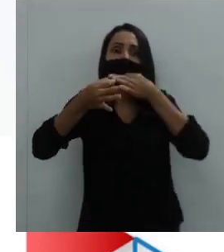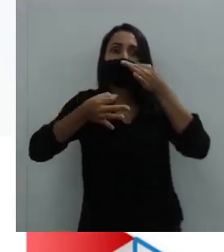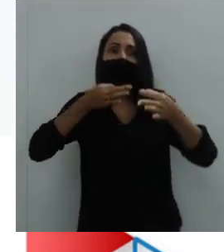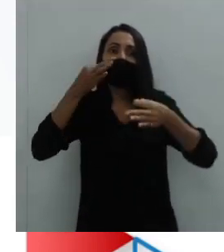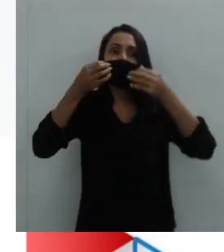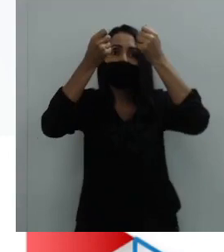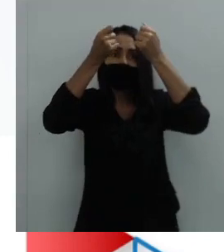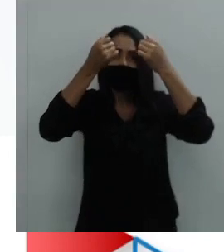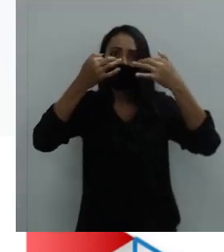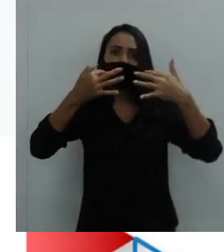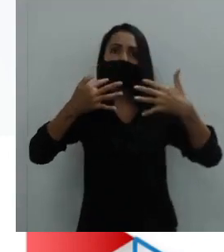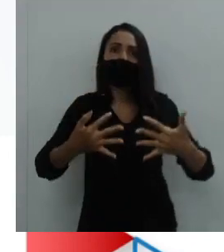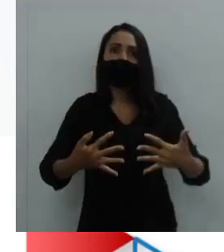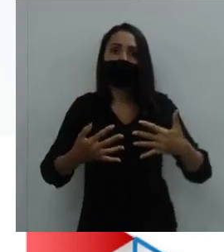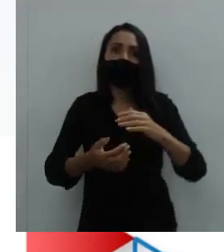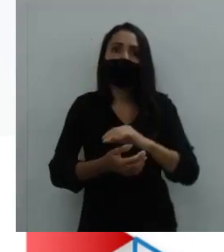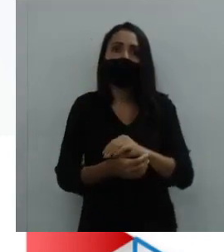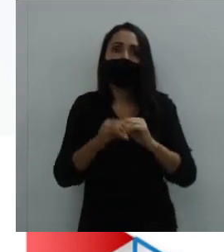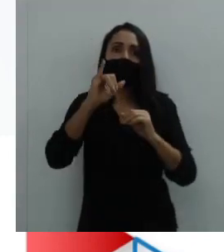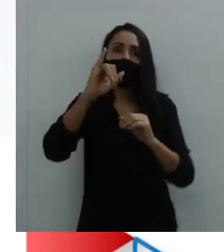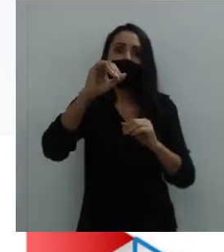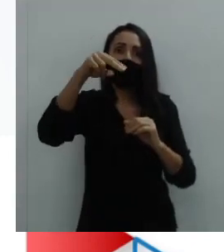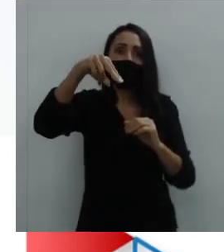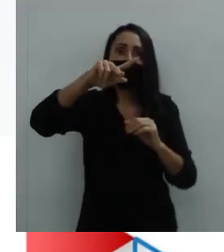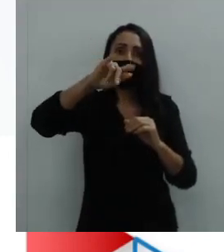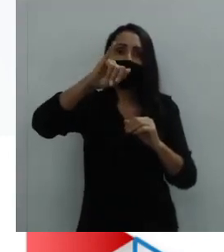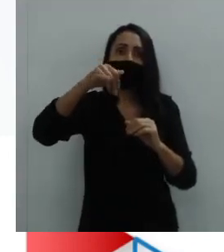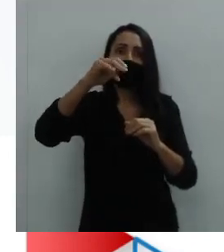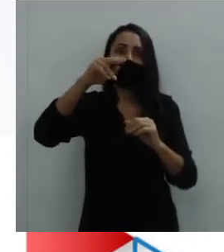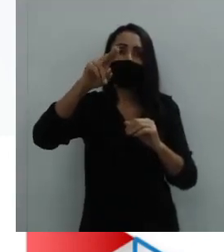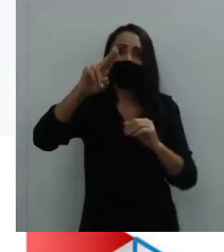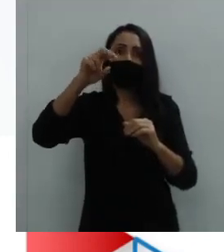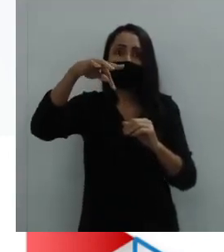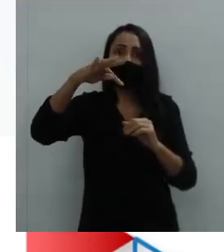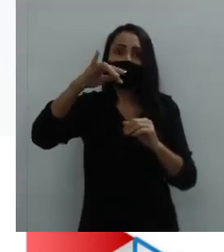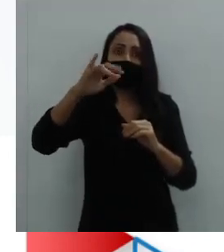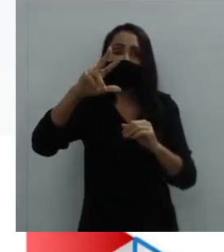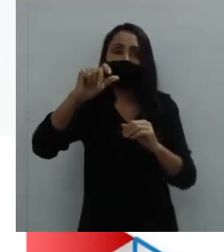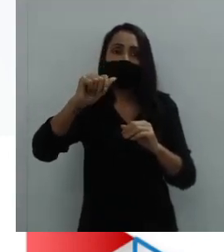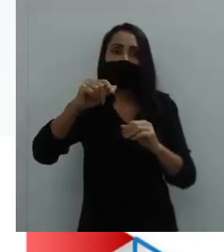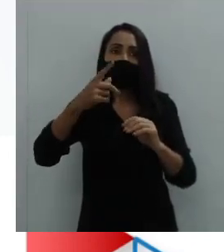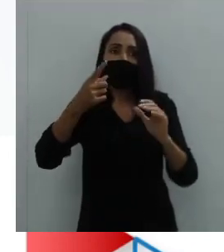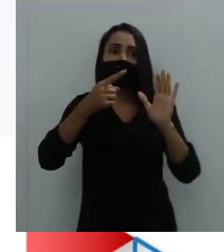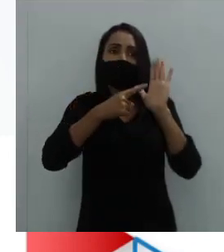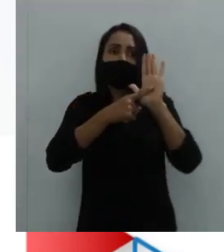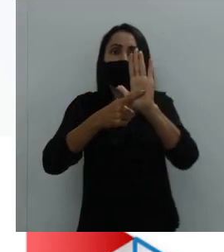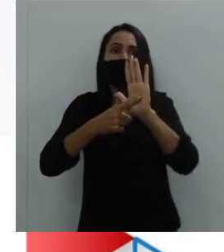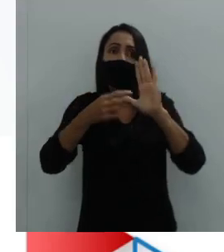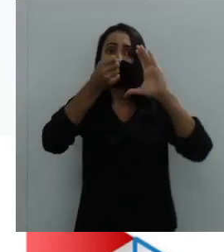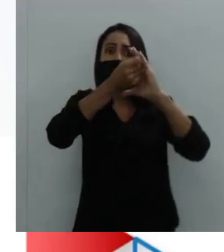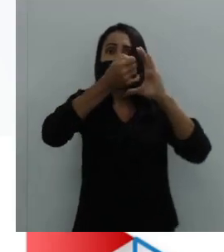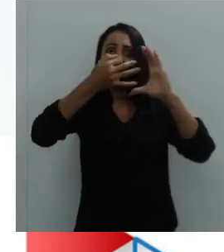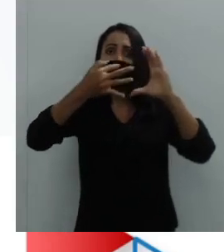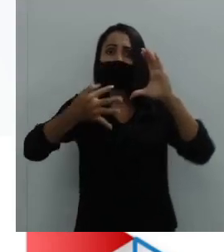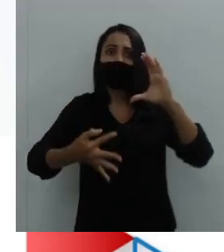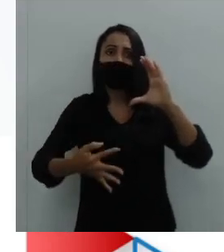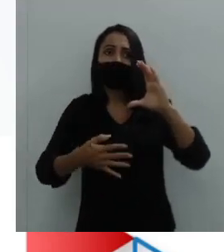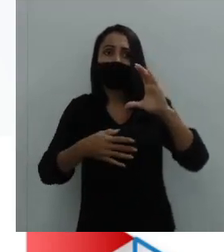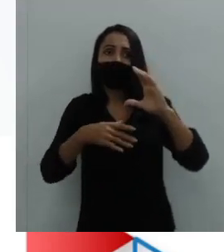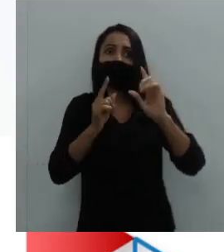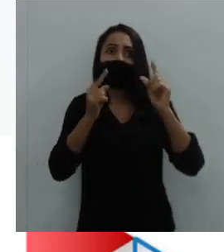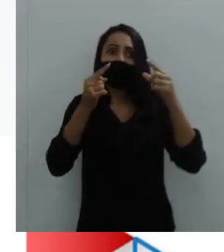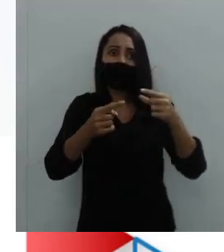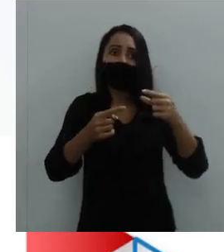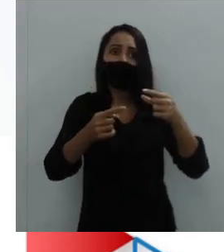argumentativa, explicativa, declarativa ou injutiva, apresentam as suas características sobre o domínio